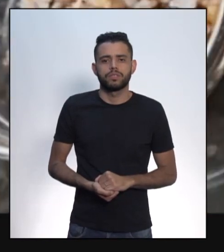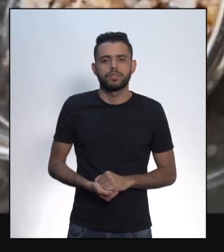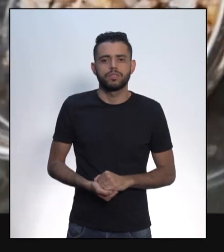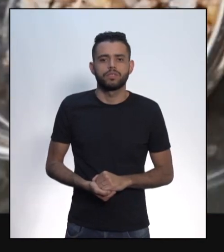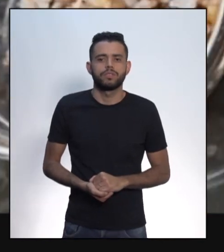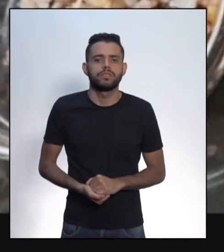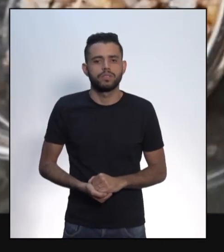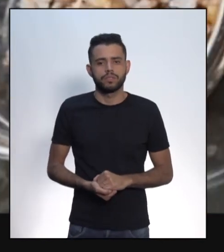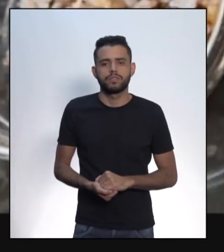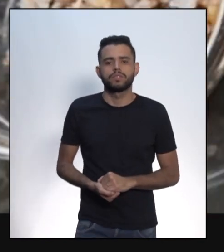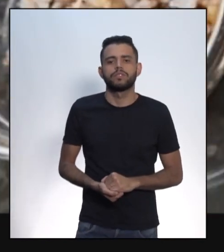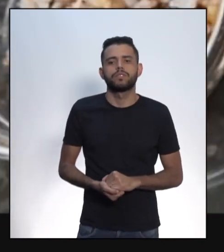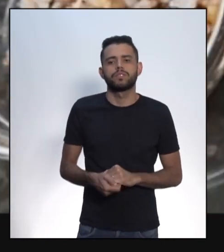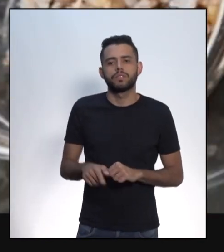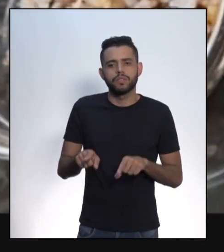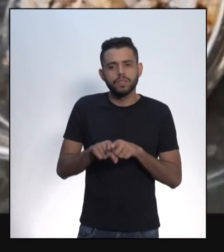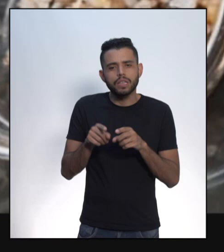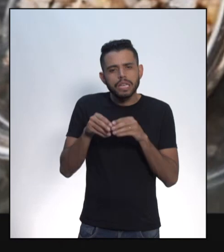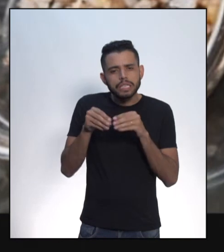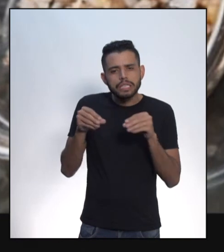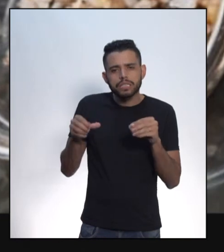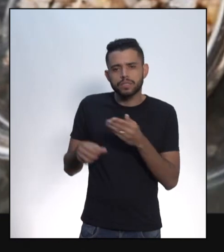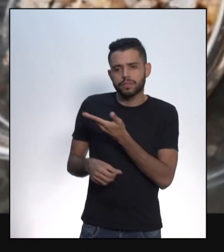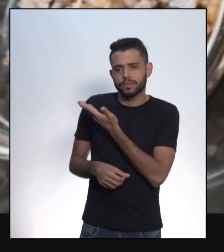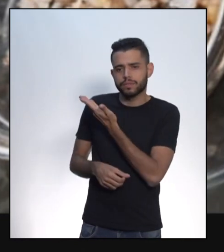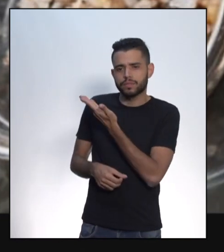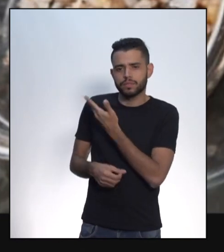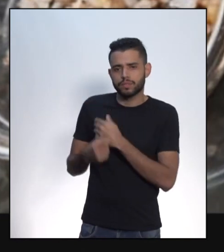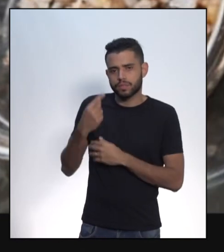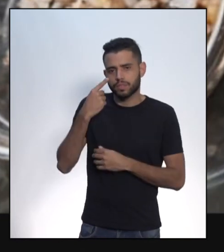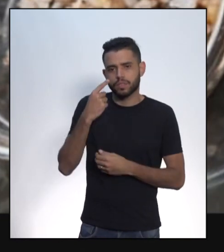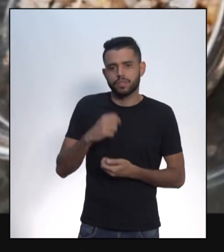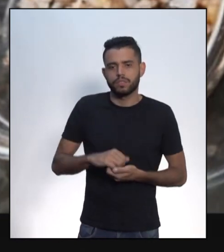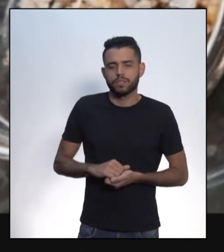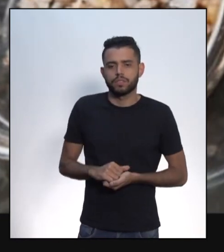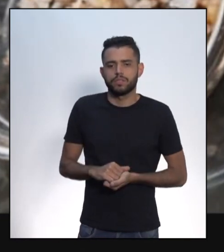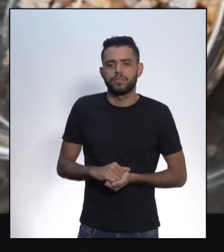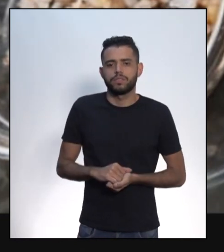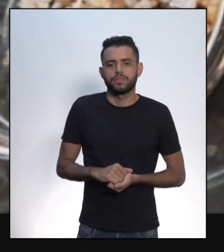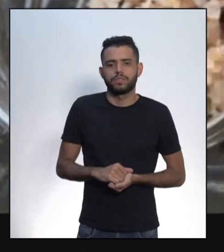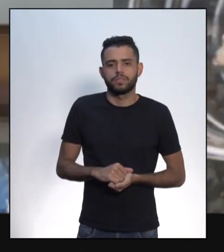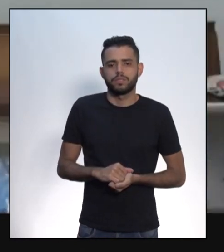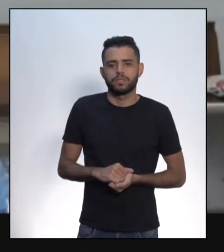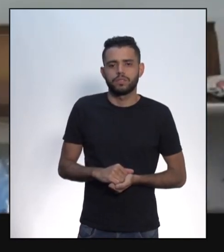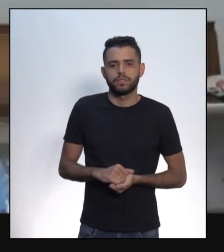Iremos colocar um pouco de cascalho, bem miudinho.